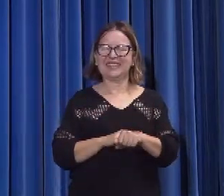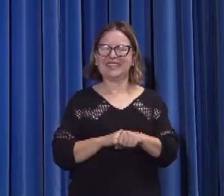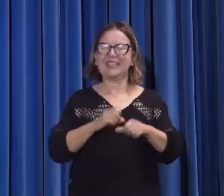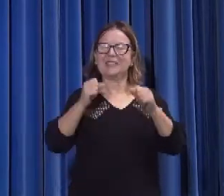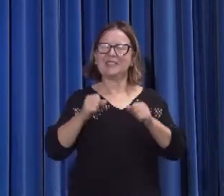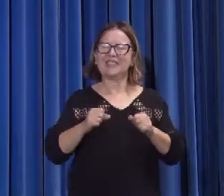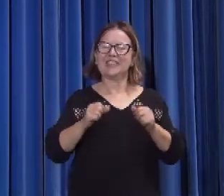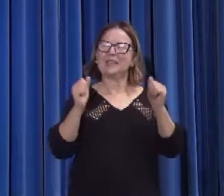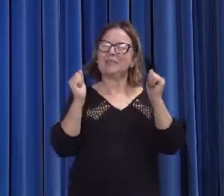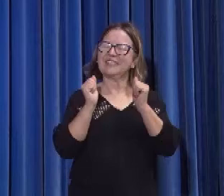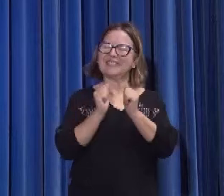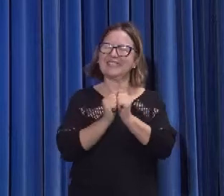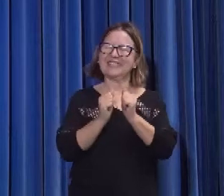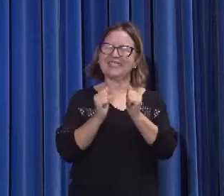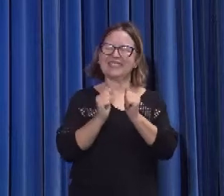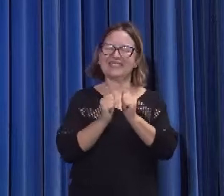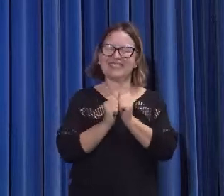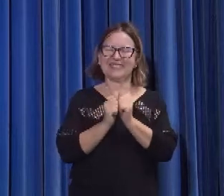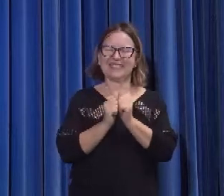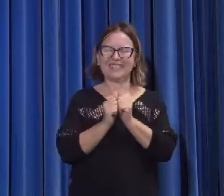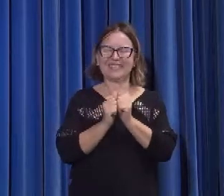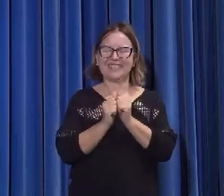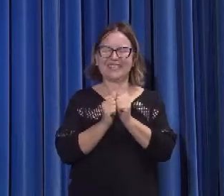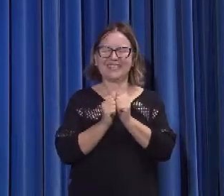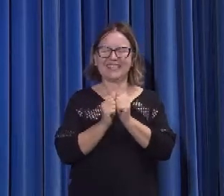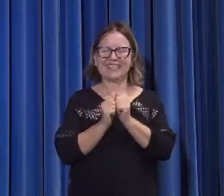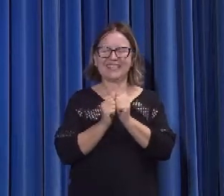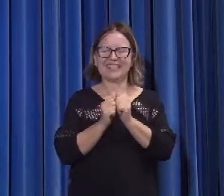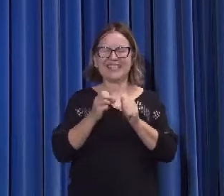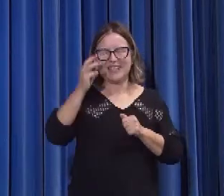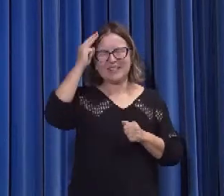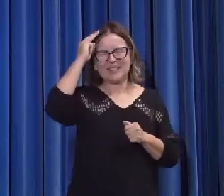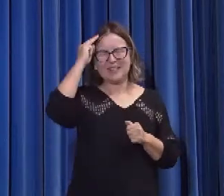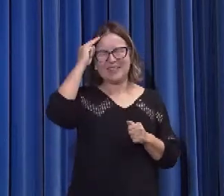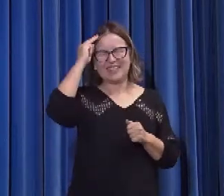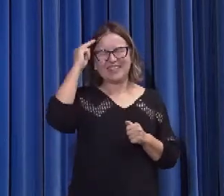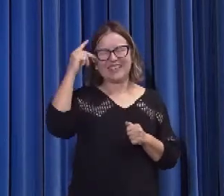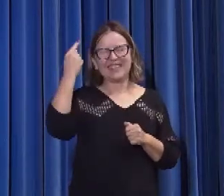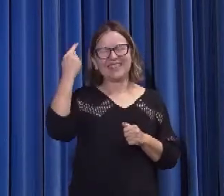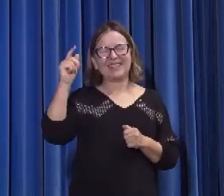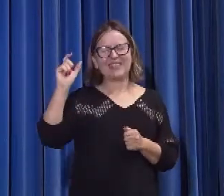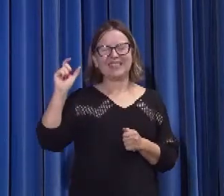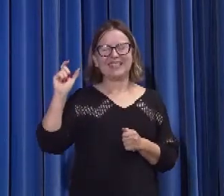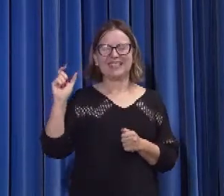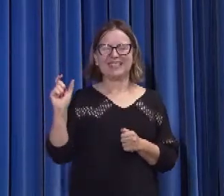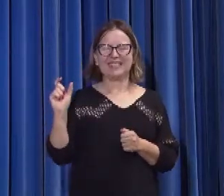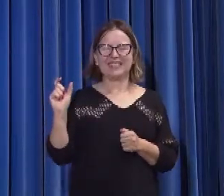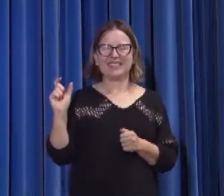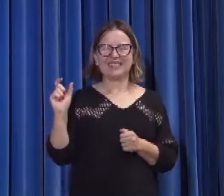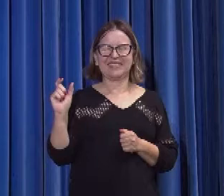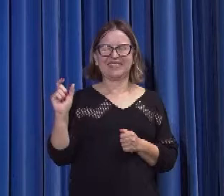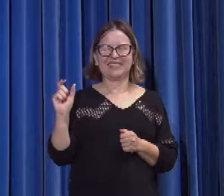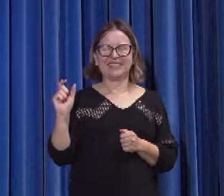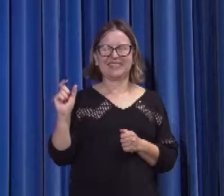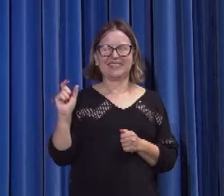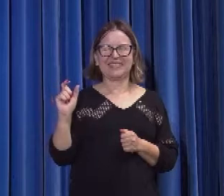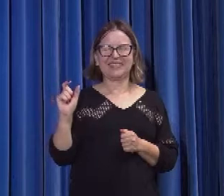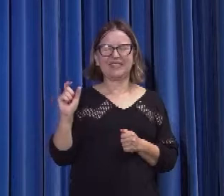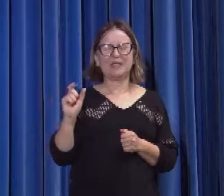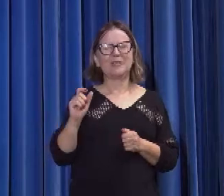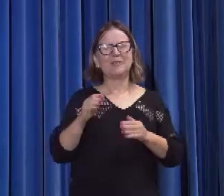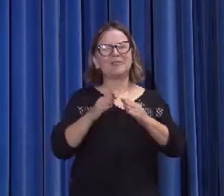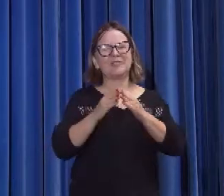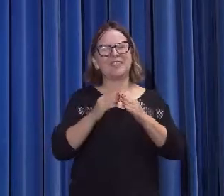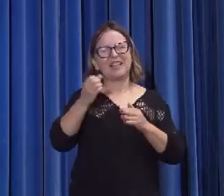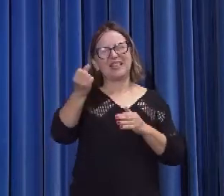reunir e de meditar sobre a Tua Palavra. Fala conosco nesta noite, Pai,